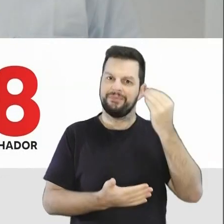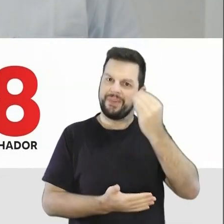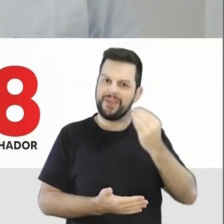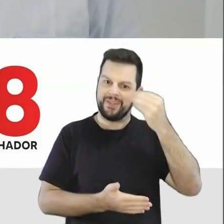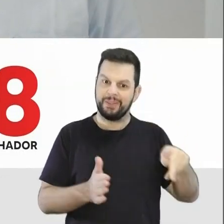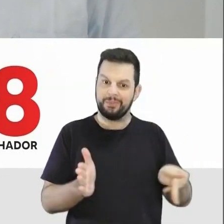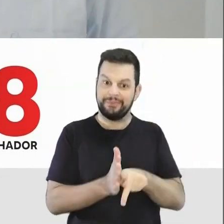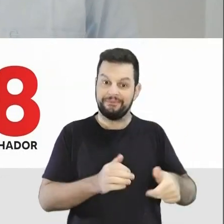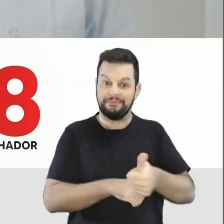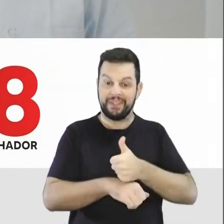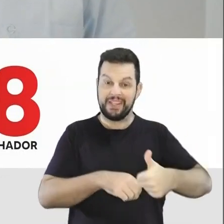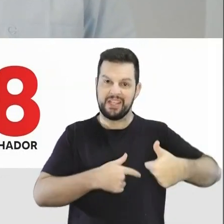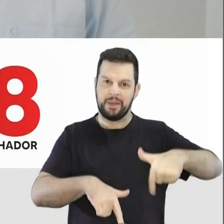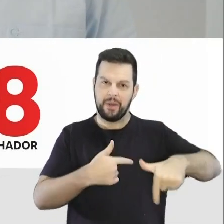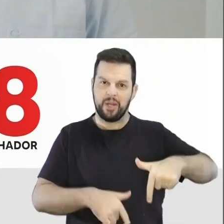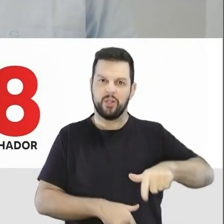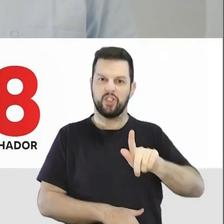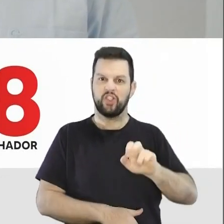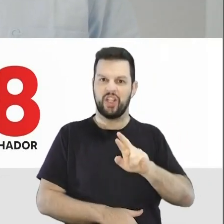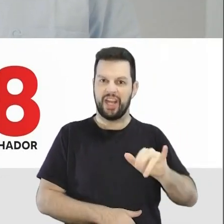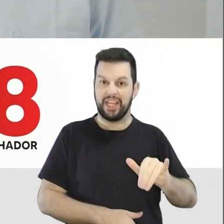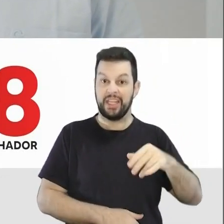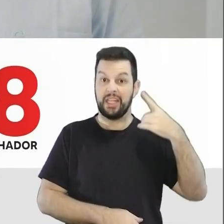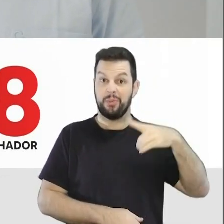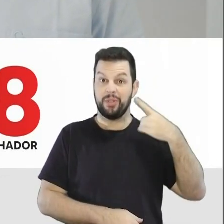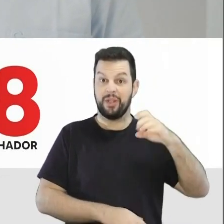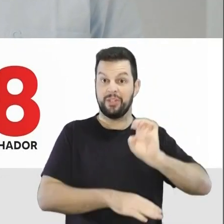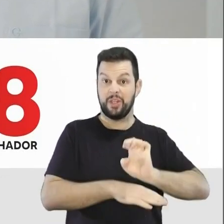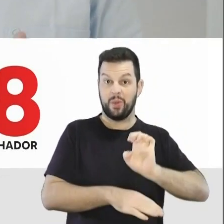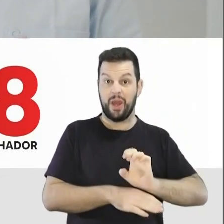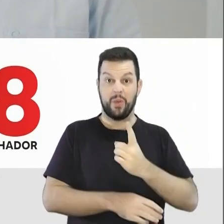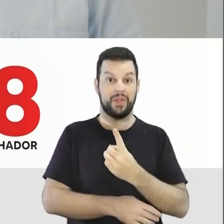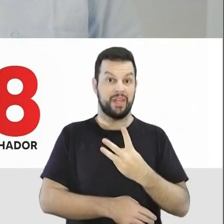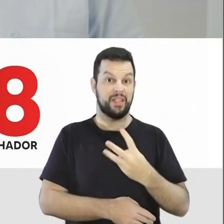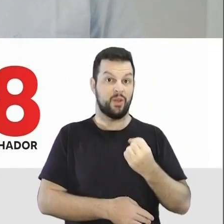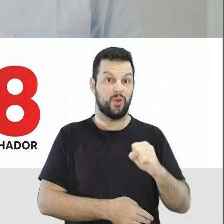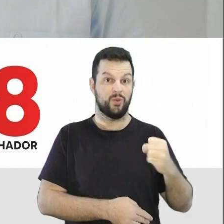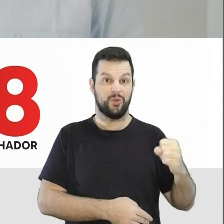na experiência do trabalhador. Gere Savariz, deputado estadual,